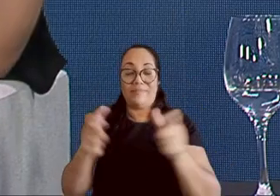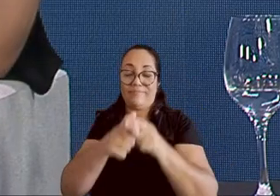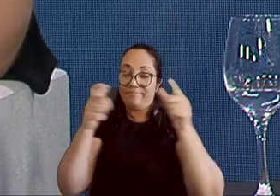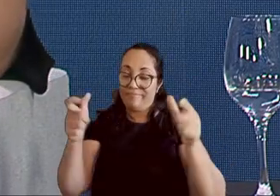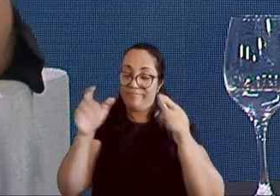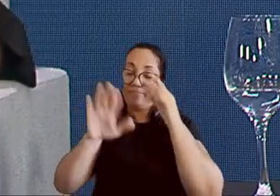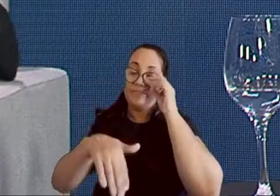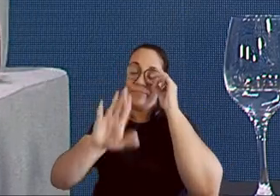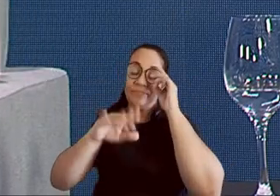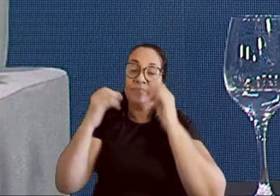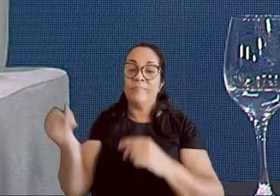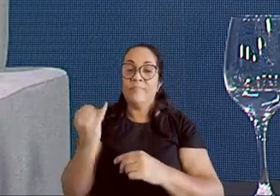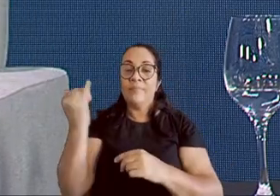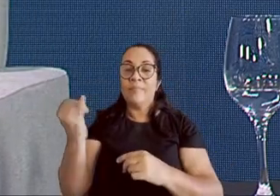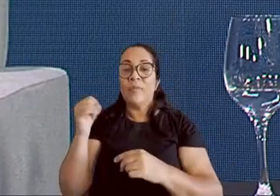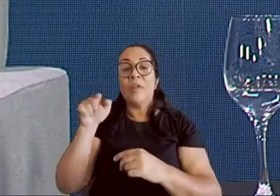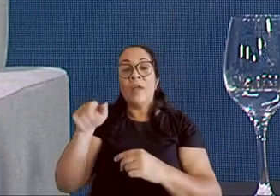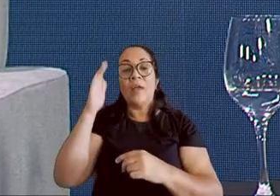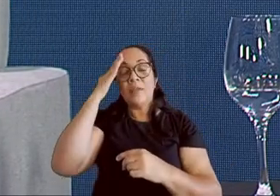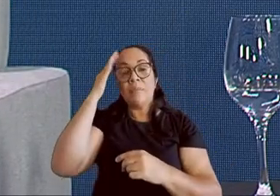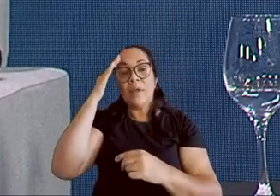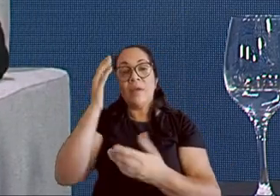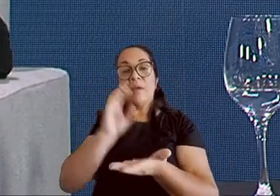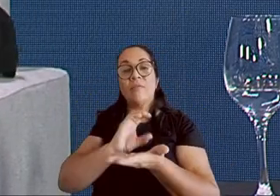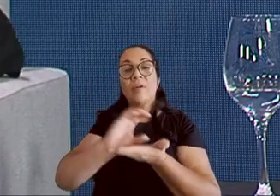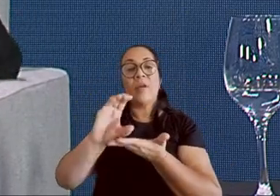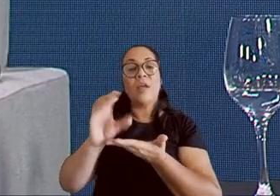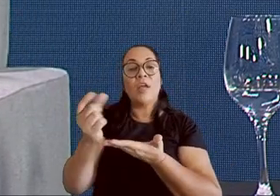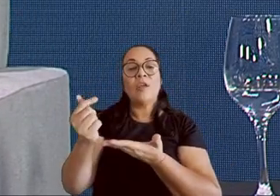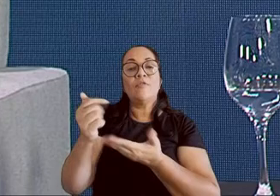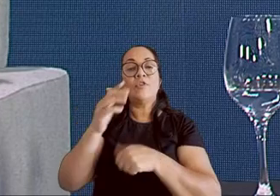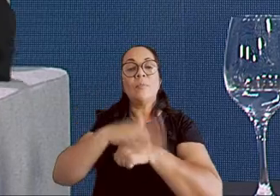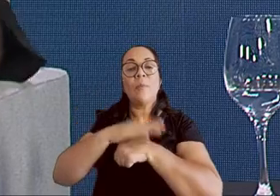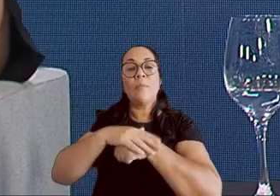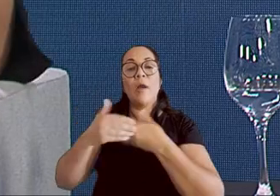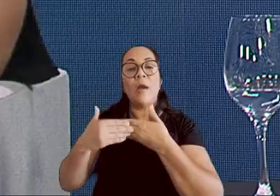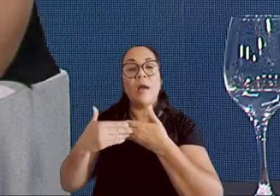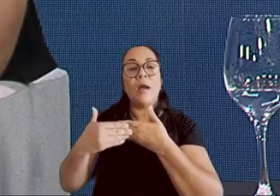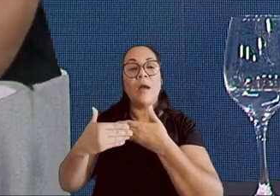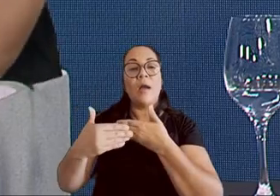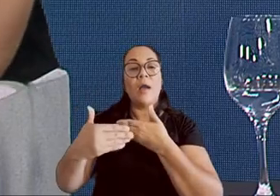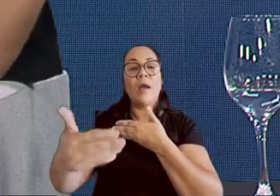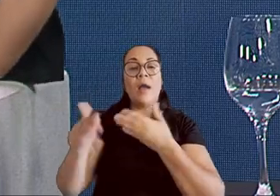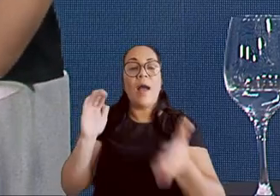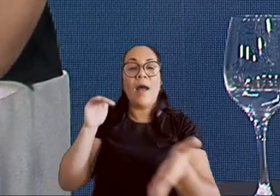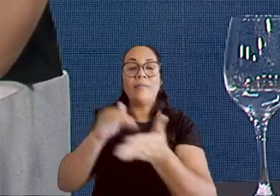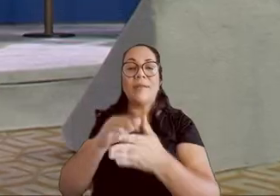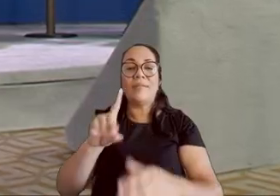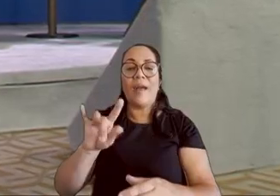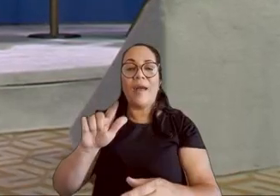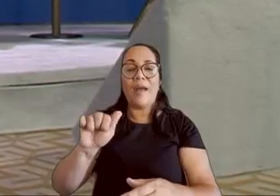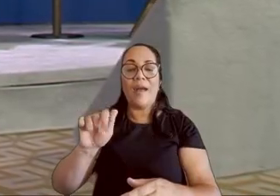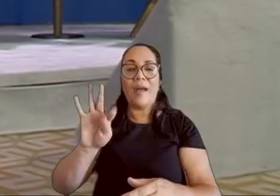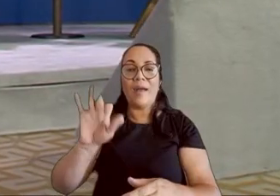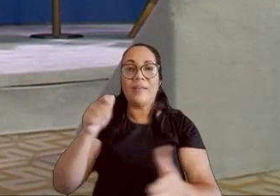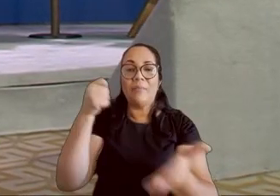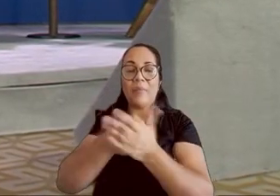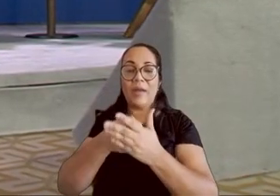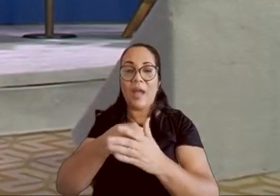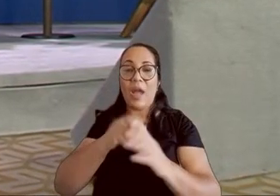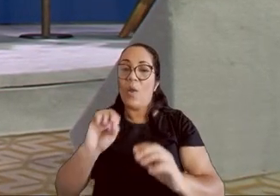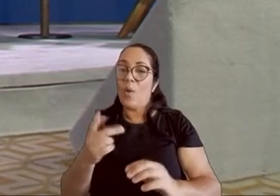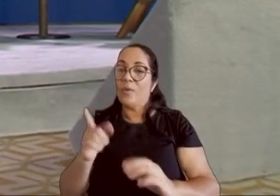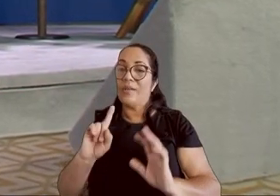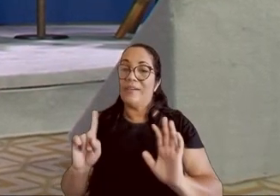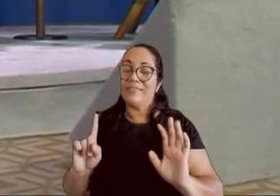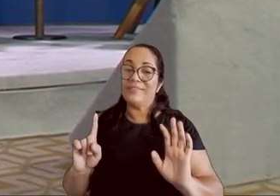o horizonte de investimento de investidor se ele pretende segurar aquele papel até o vencimento a marcação vai estar lá mas isso é indiferente para ele né